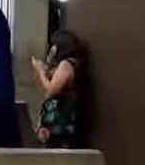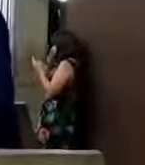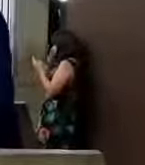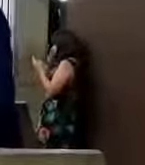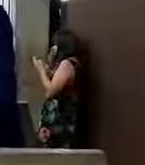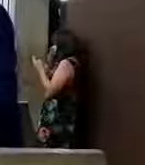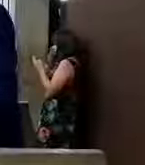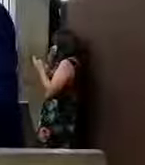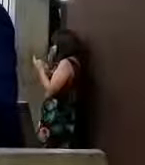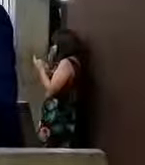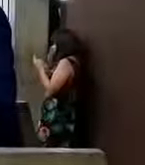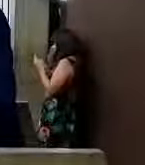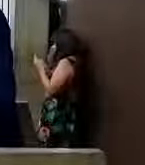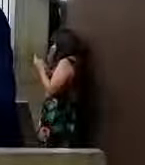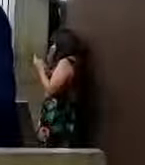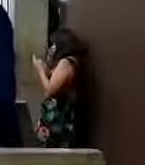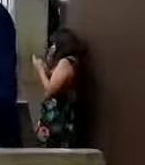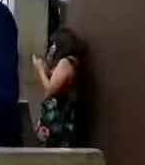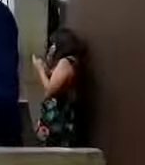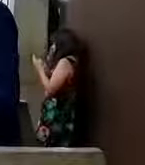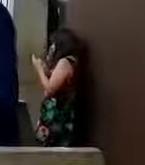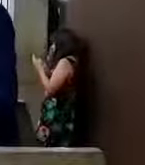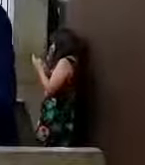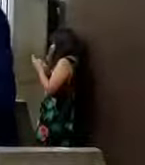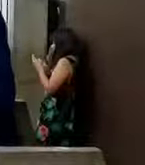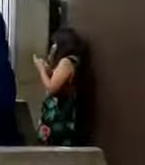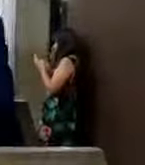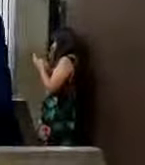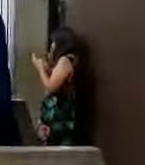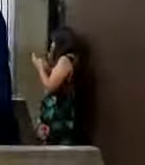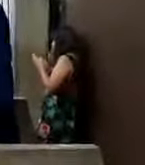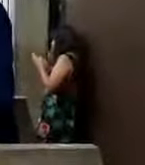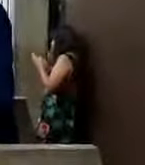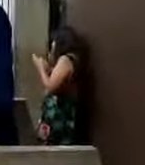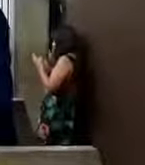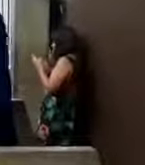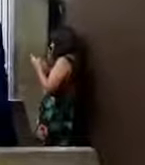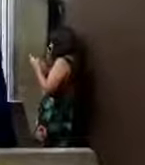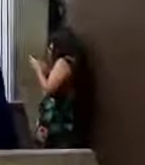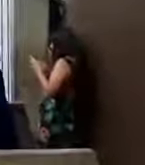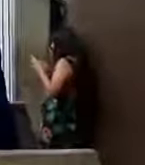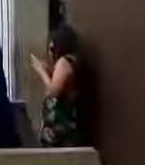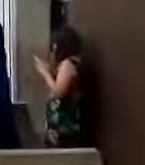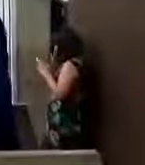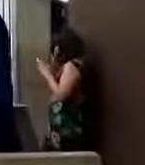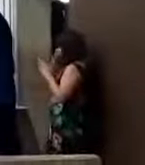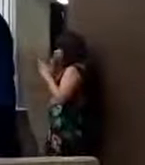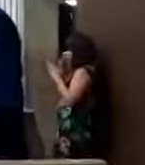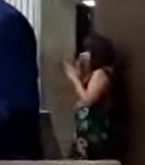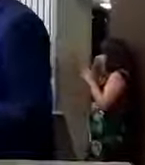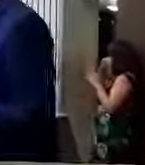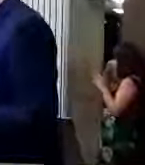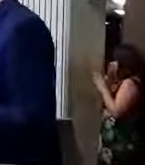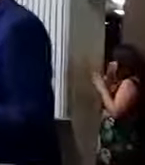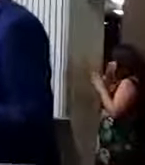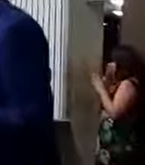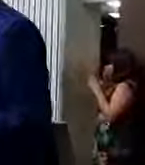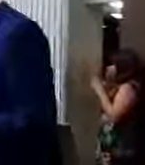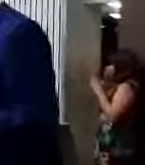APRES, UVC, vereadores, SEMA, Meio Ambiente, SEUMA,